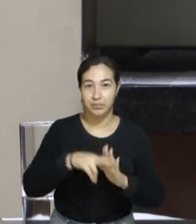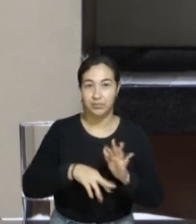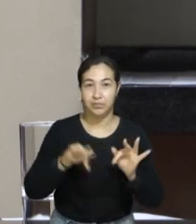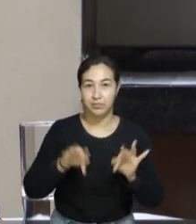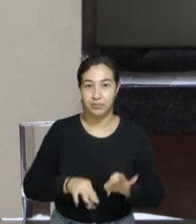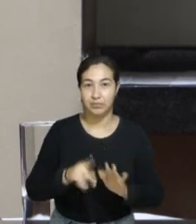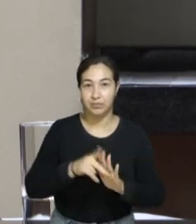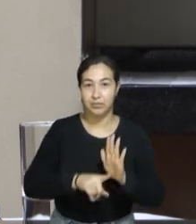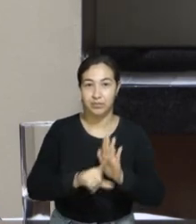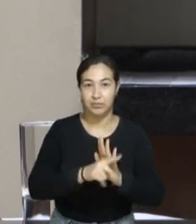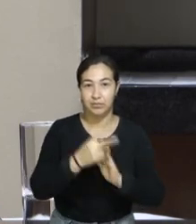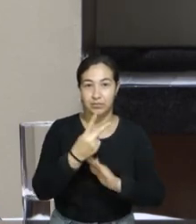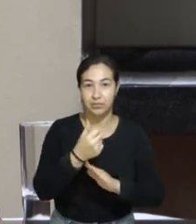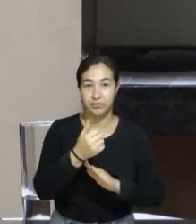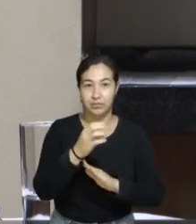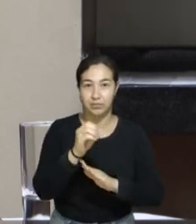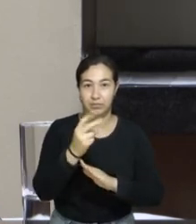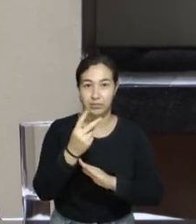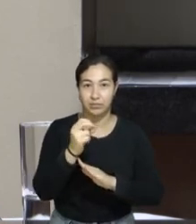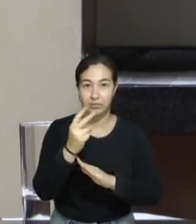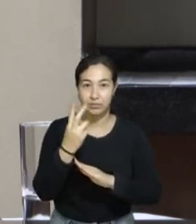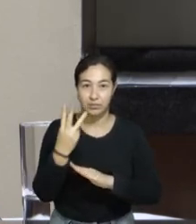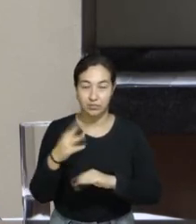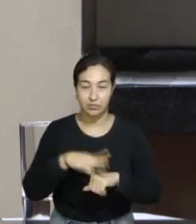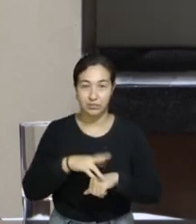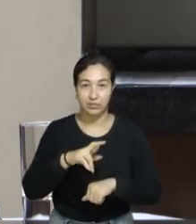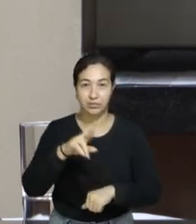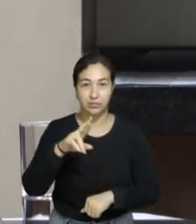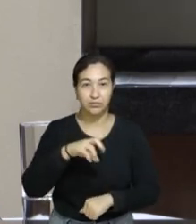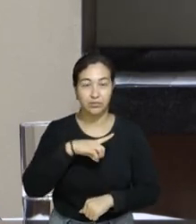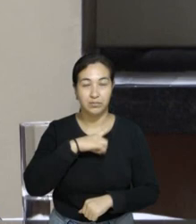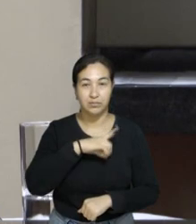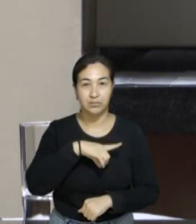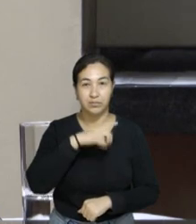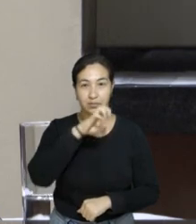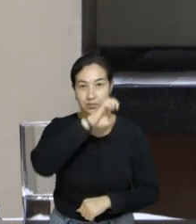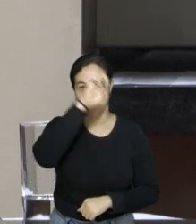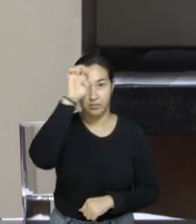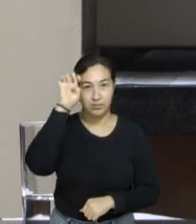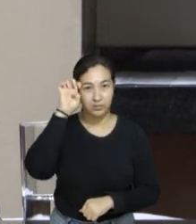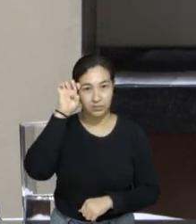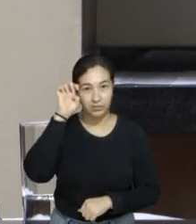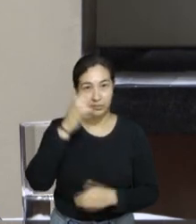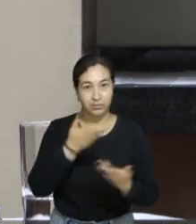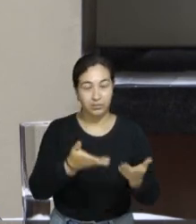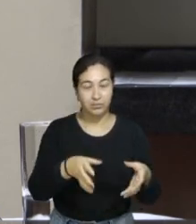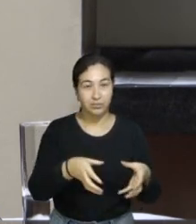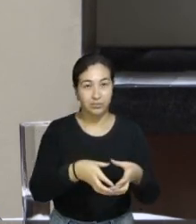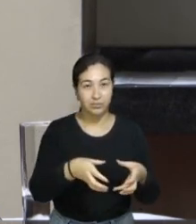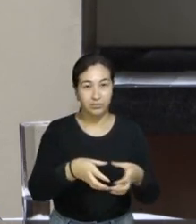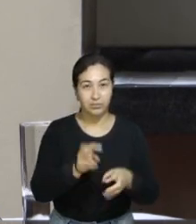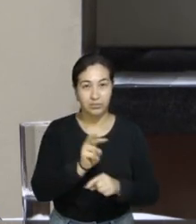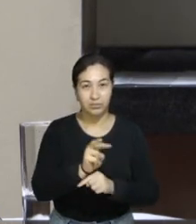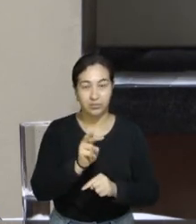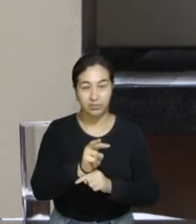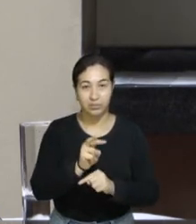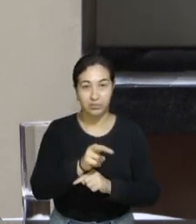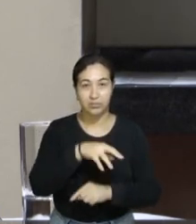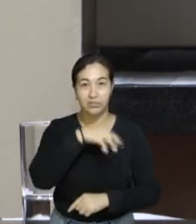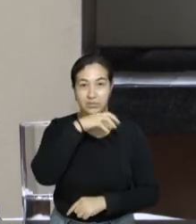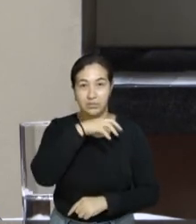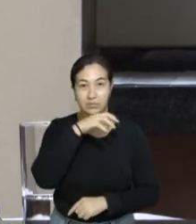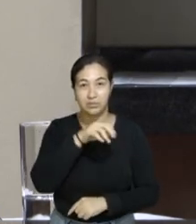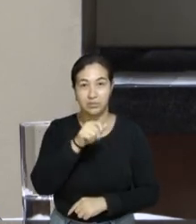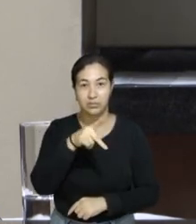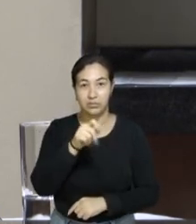projeto de lei 210/2023, autor deputado delegado Egídio, declara de utilidade pública Associação Protetora de Animais de Benedito Novo, APABEM, e